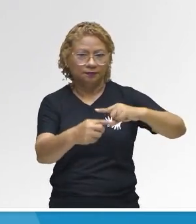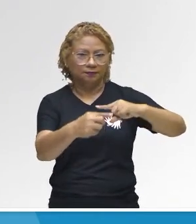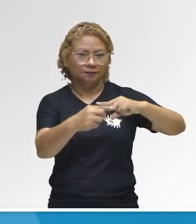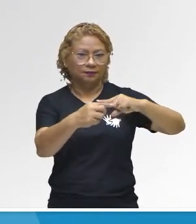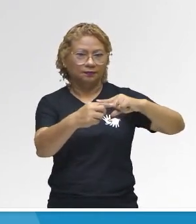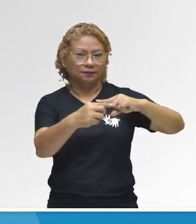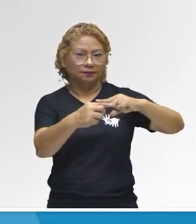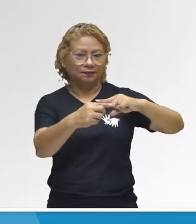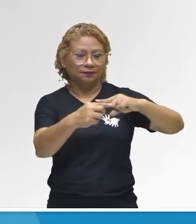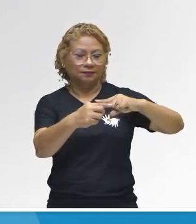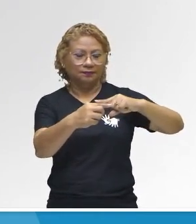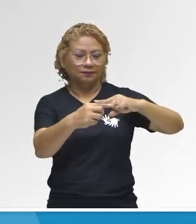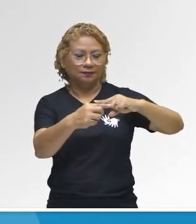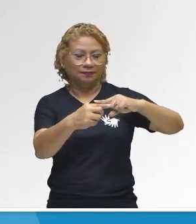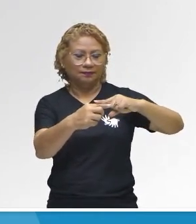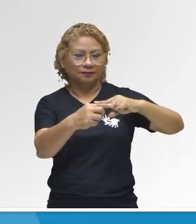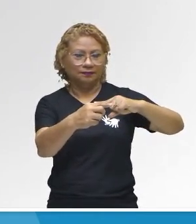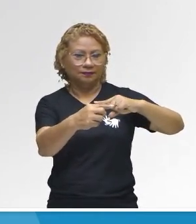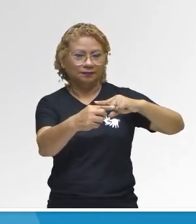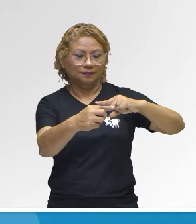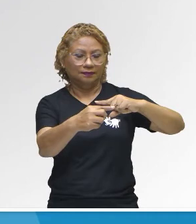uma reta, porque